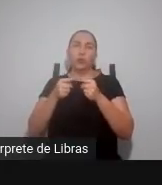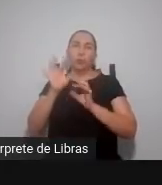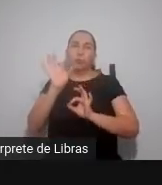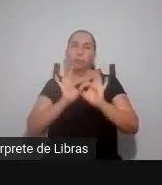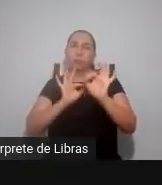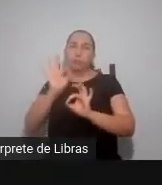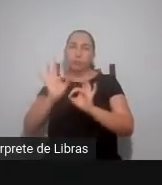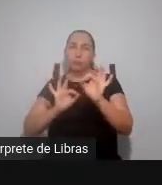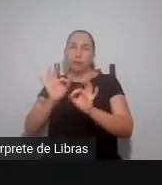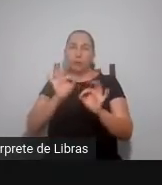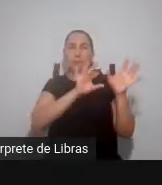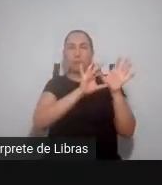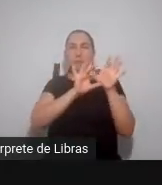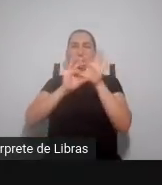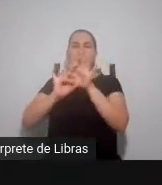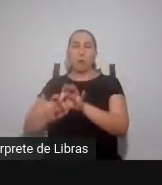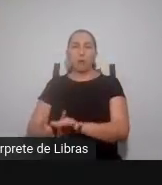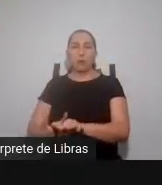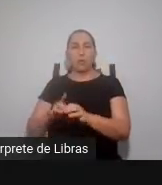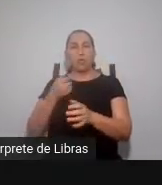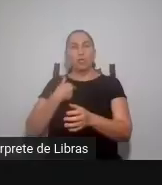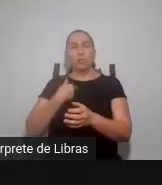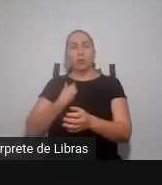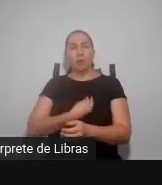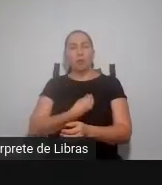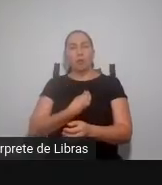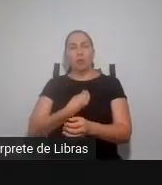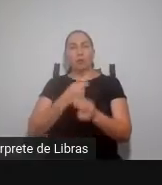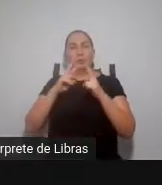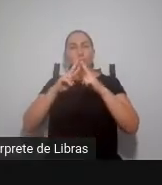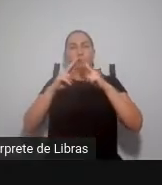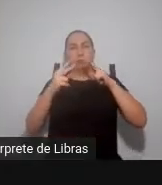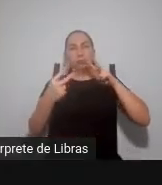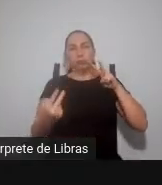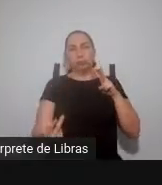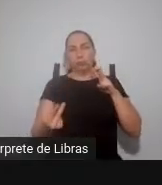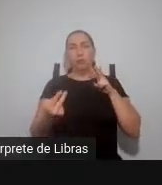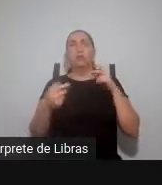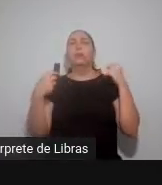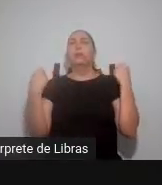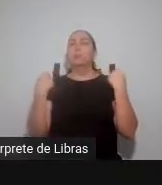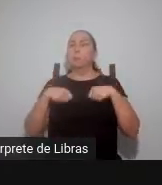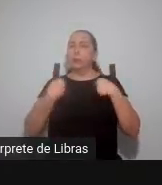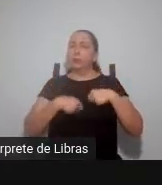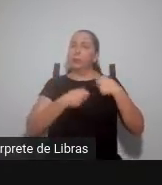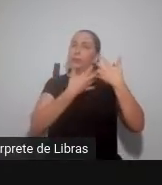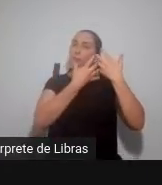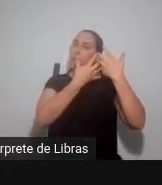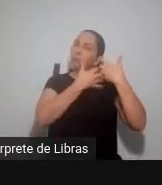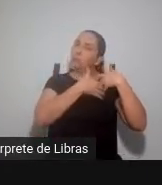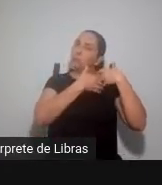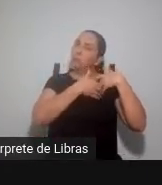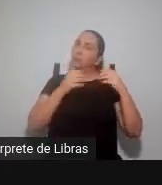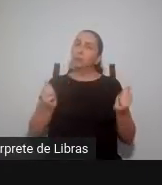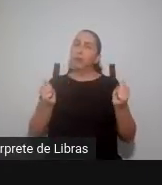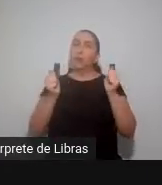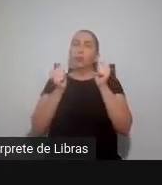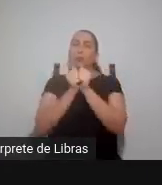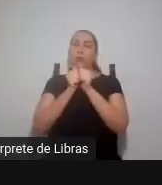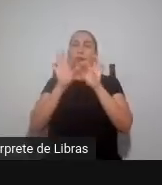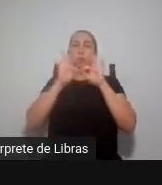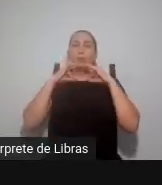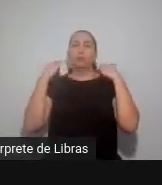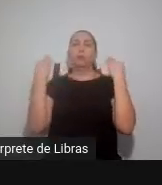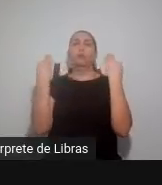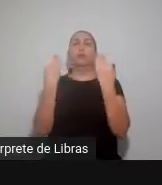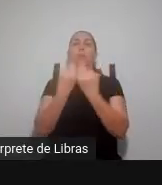que a gente está vivendo de ensino remoto, ela precisa necessariamente ser pensada junto às famílias, né? Que família que